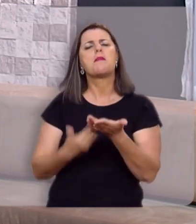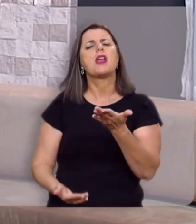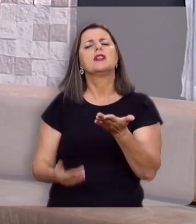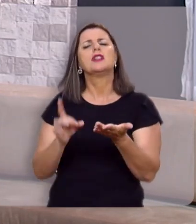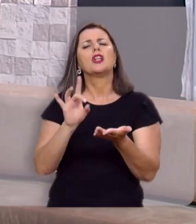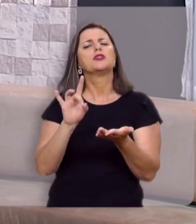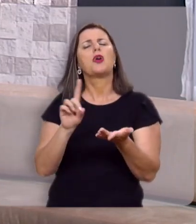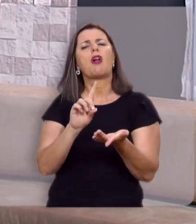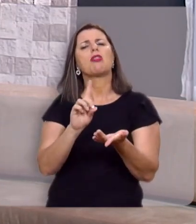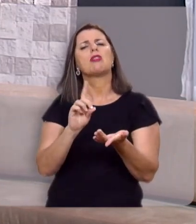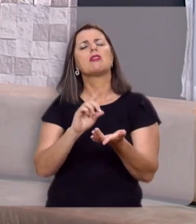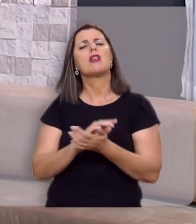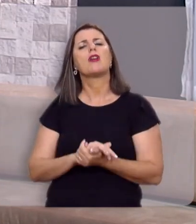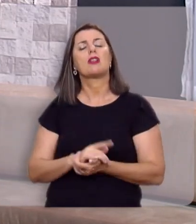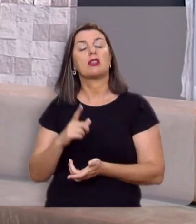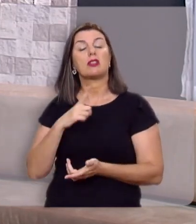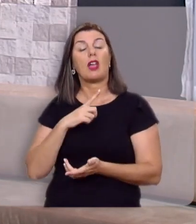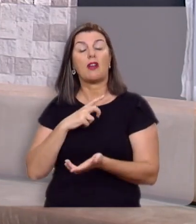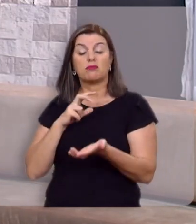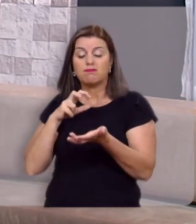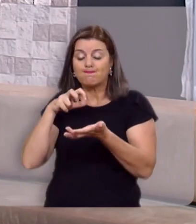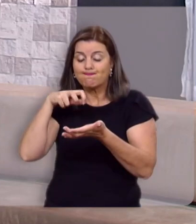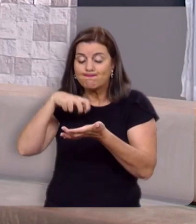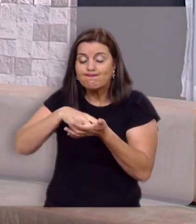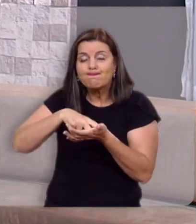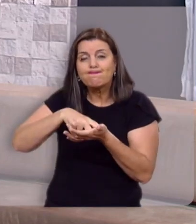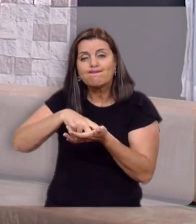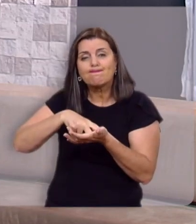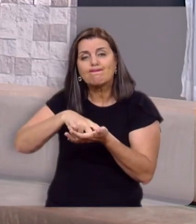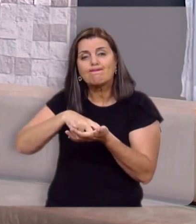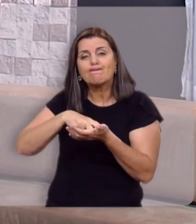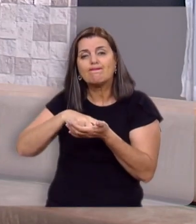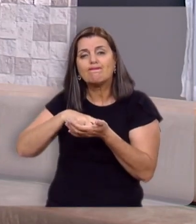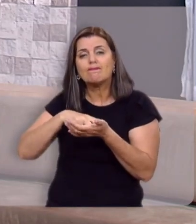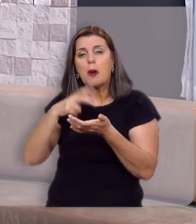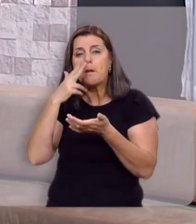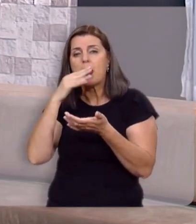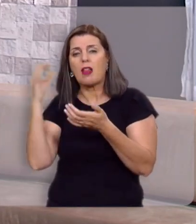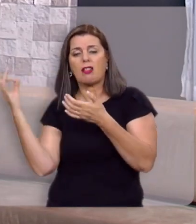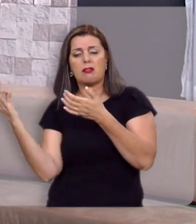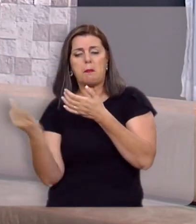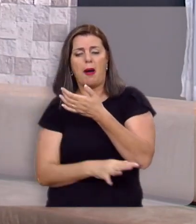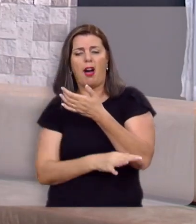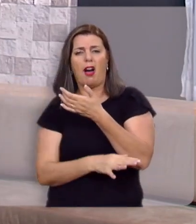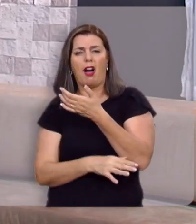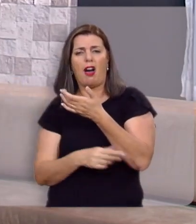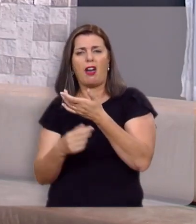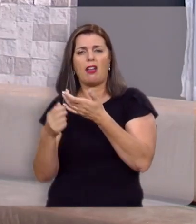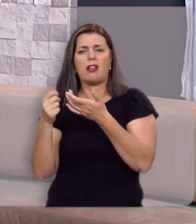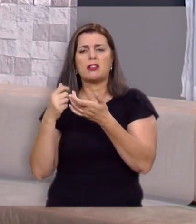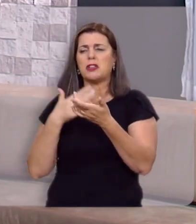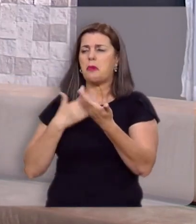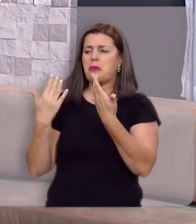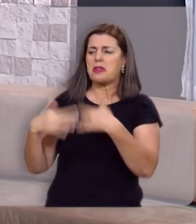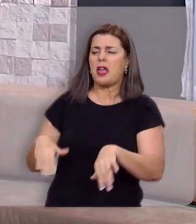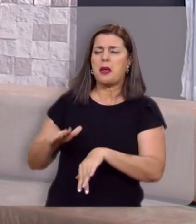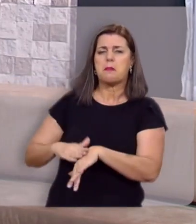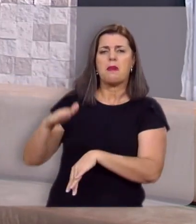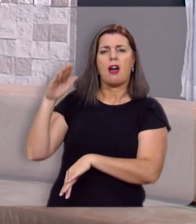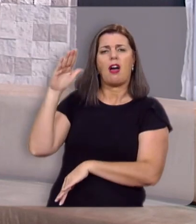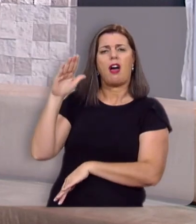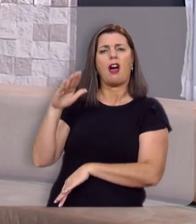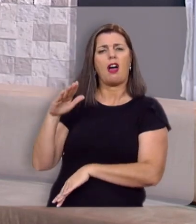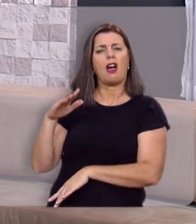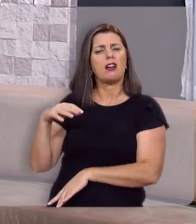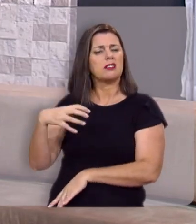não. Ele diz que ele estava prostrado, ele estava nocauteado, ele tinha jogado a toalha.